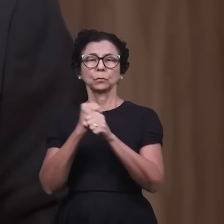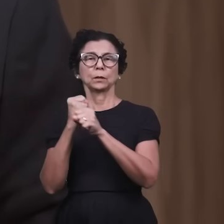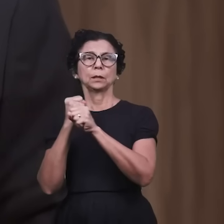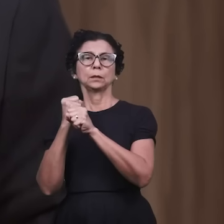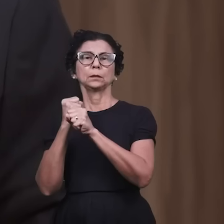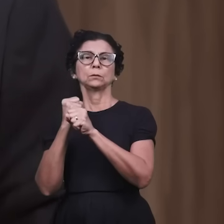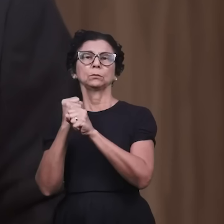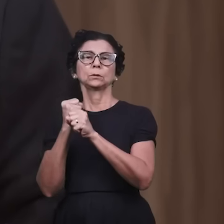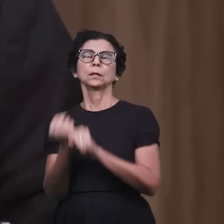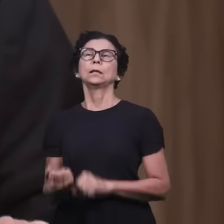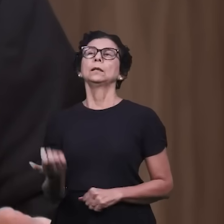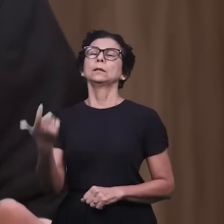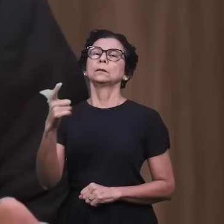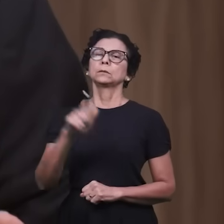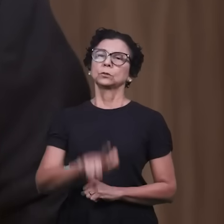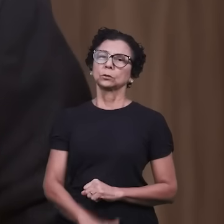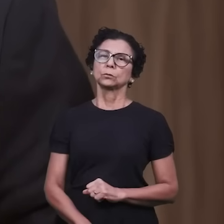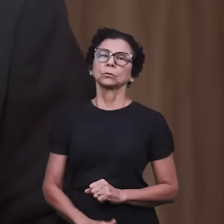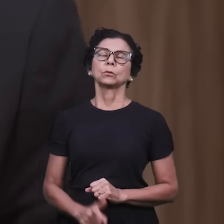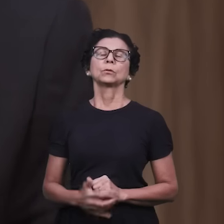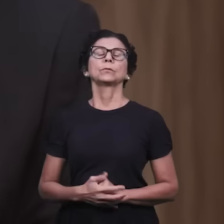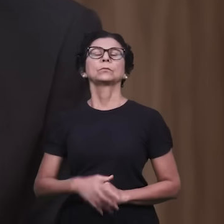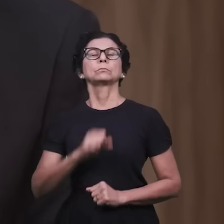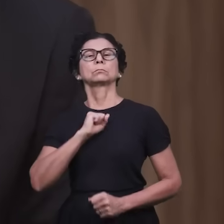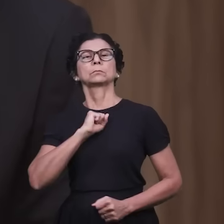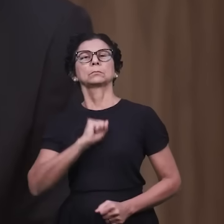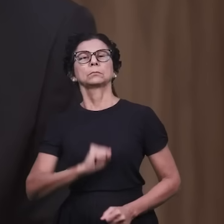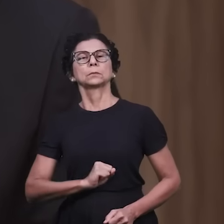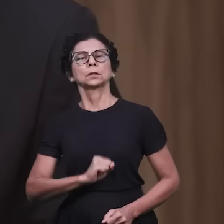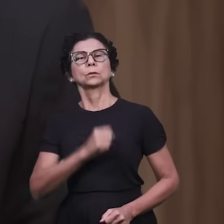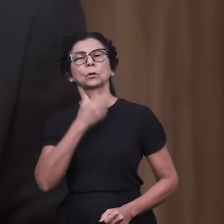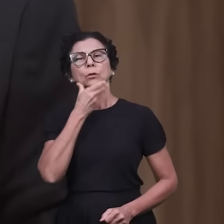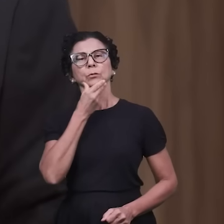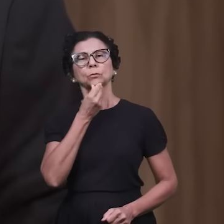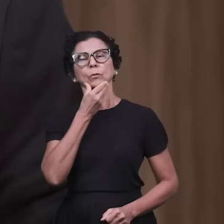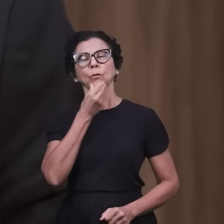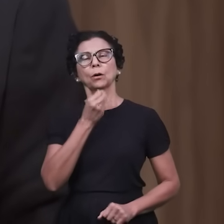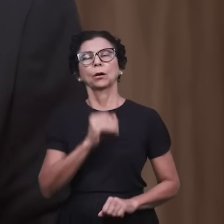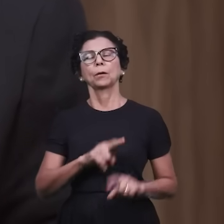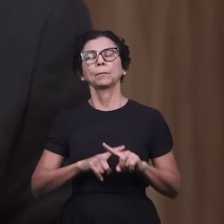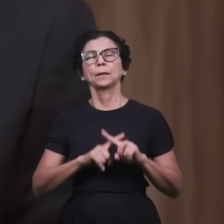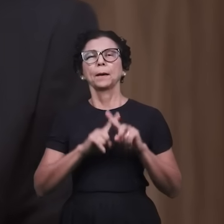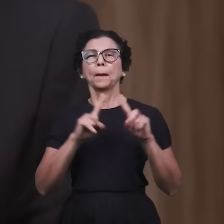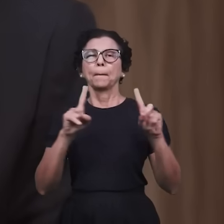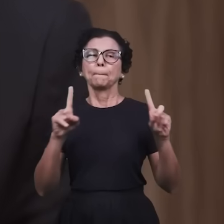Um governo, colocaram novamente o sacerdote, mas daí